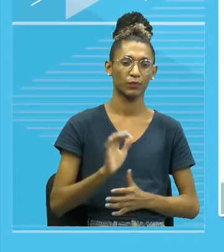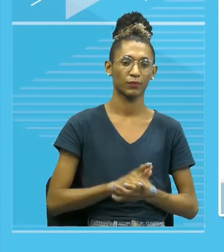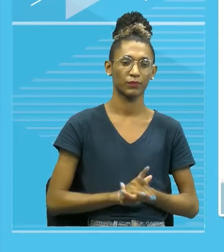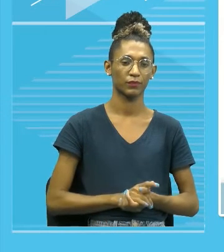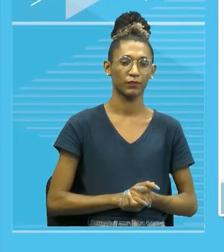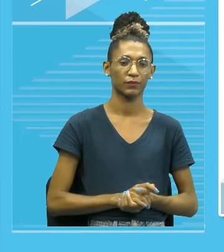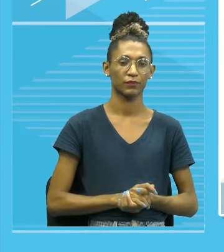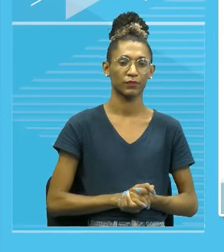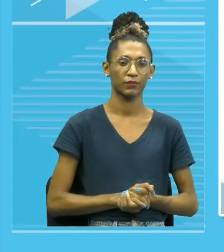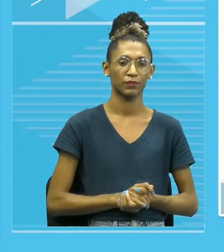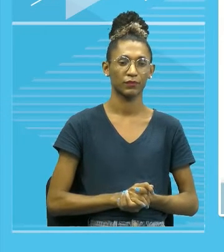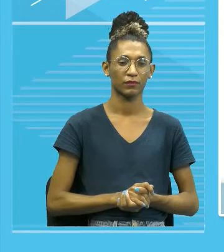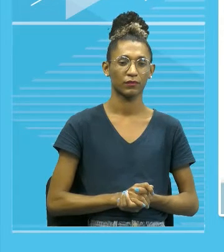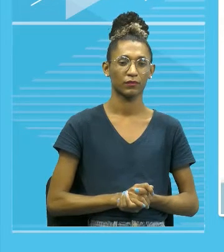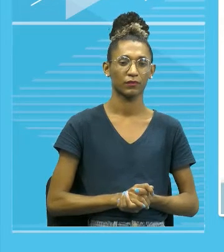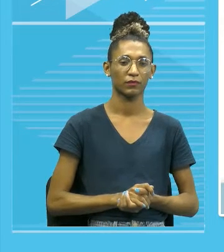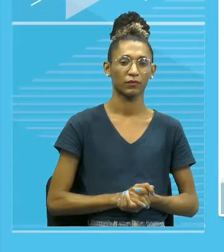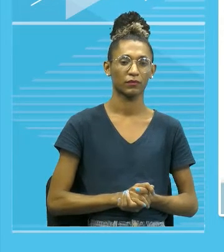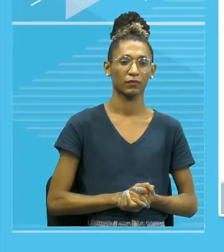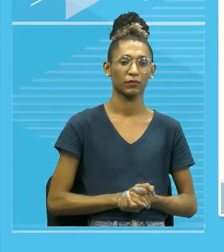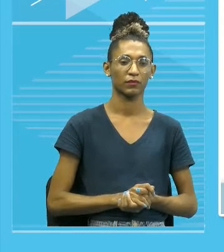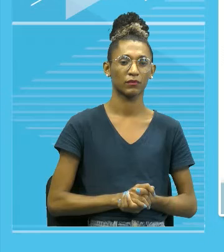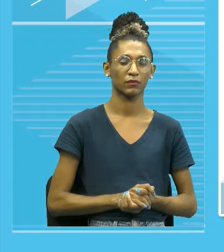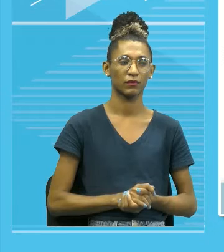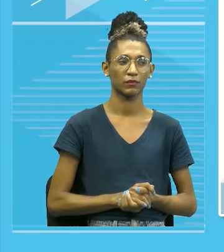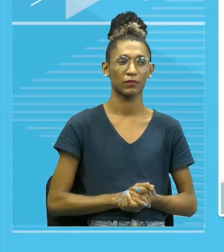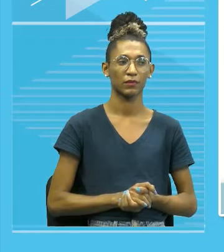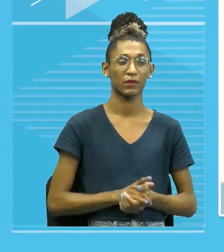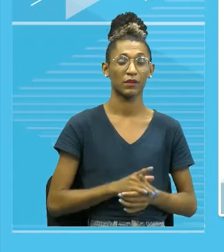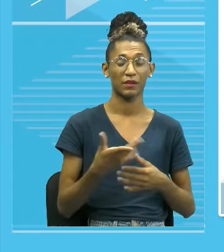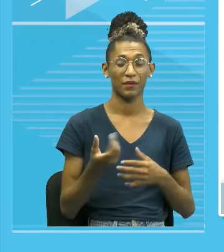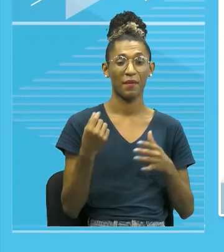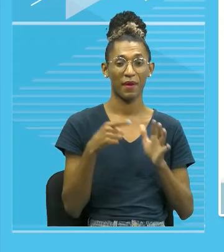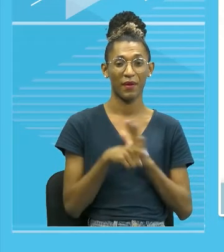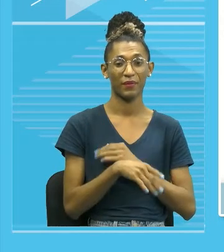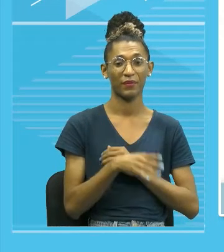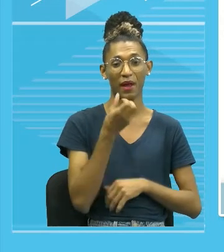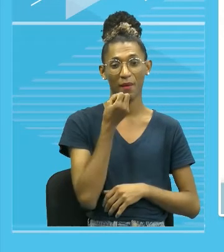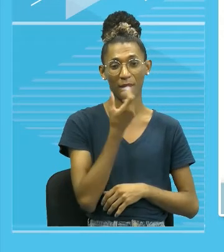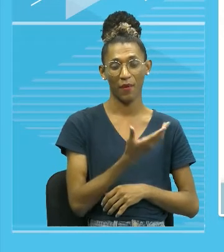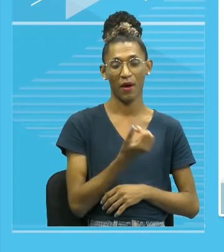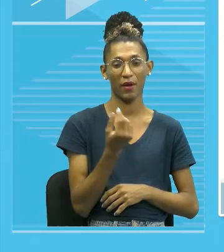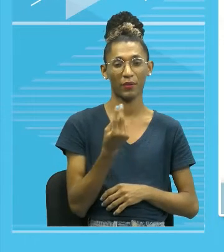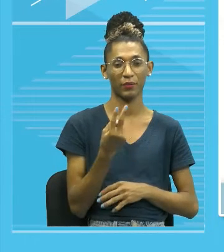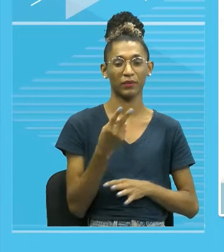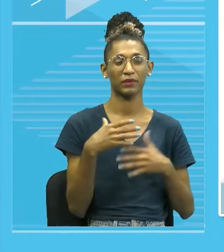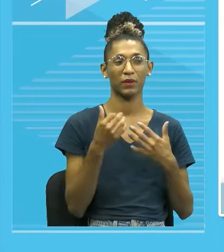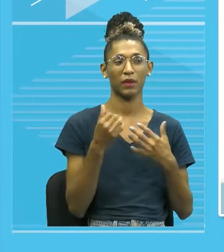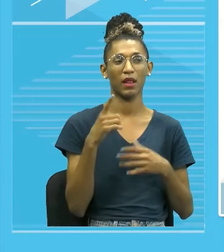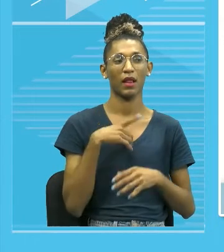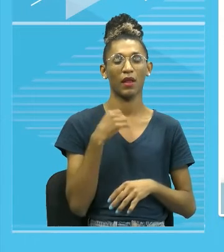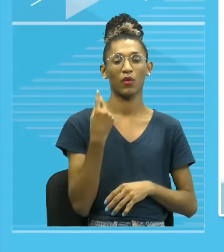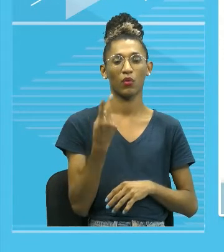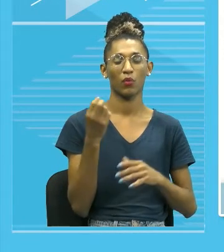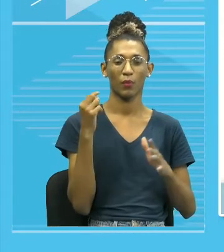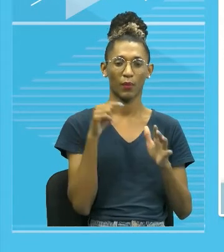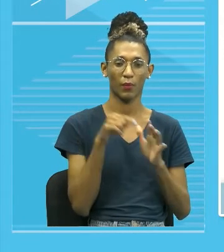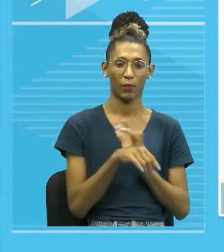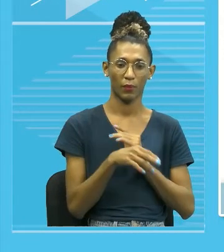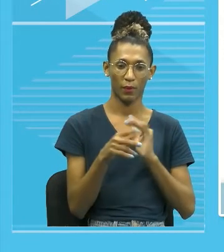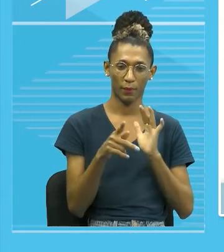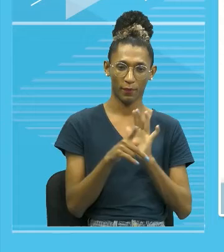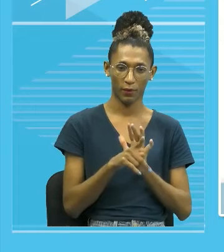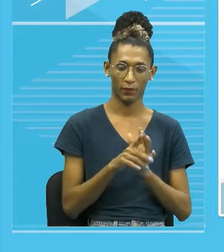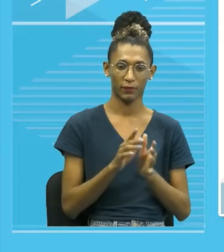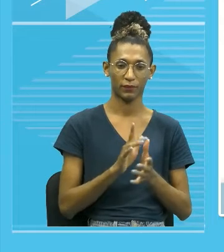Mas falei para vocês a questão era legal né era boa né as duas engraçadas são duas questões de as